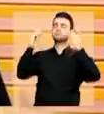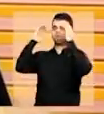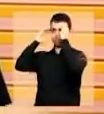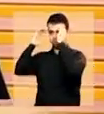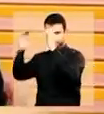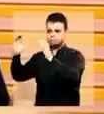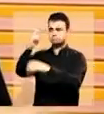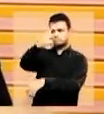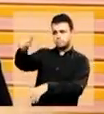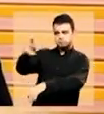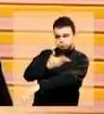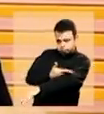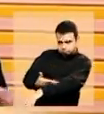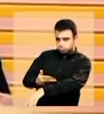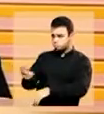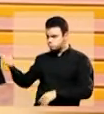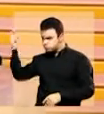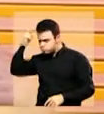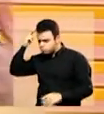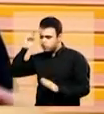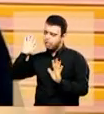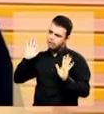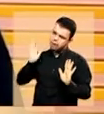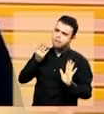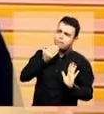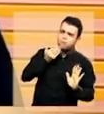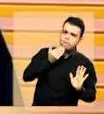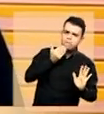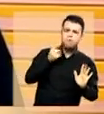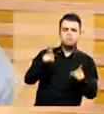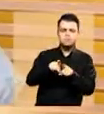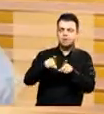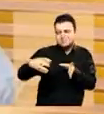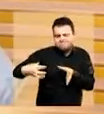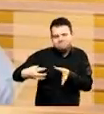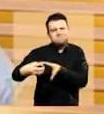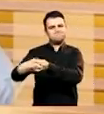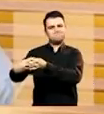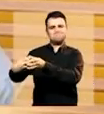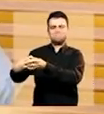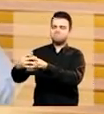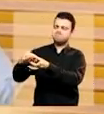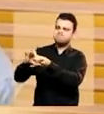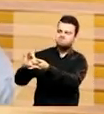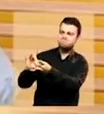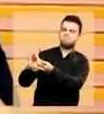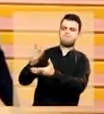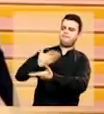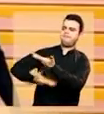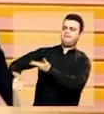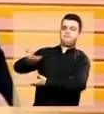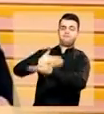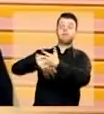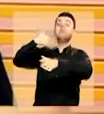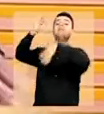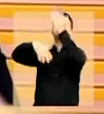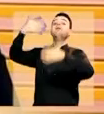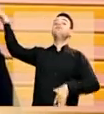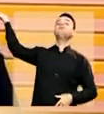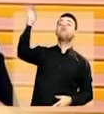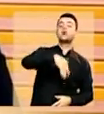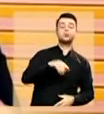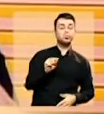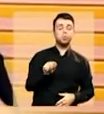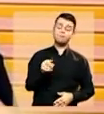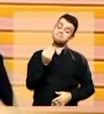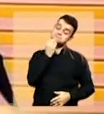A entender uma nova cultura e tentar fazer parte dela. E quando ele retorna, o que a gente espera? Que eles